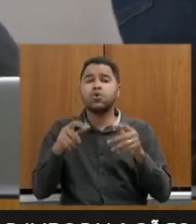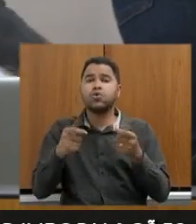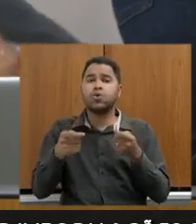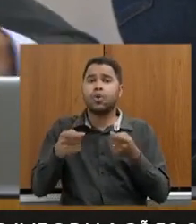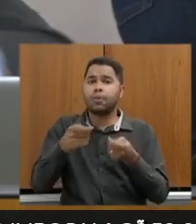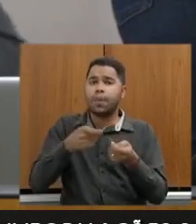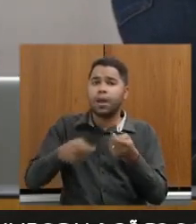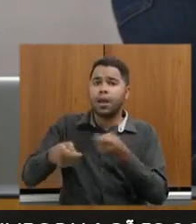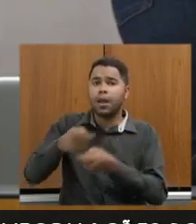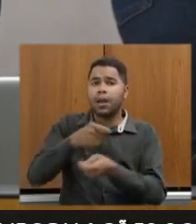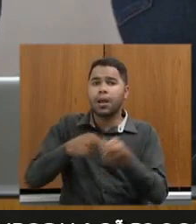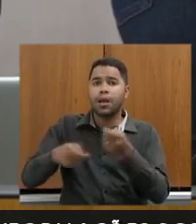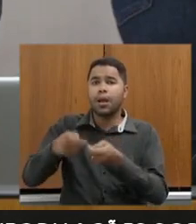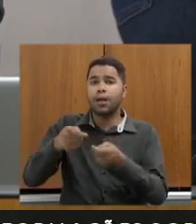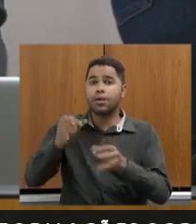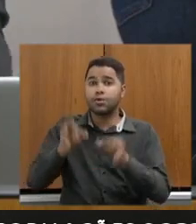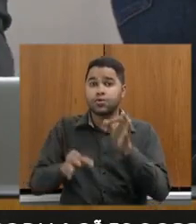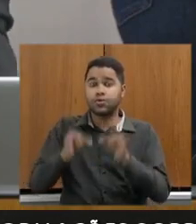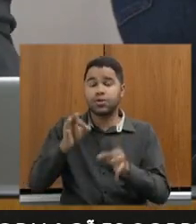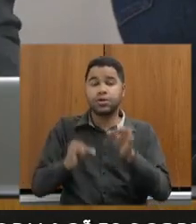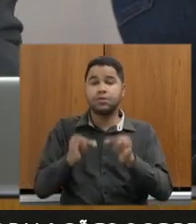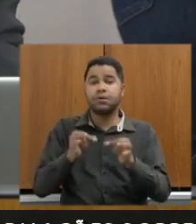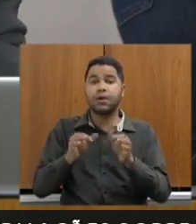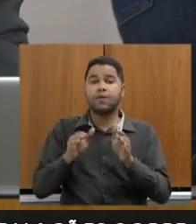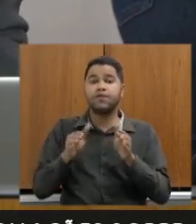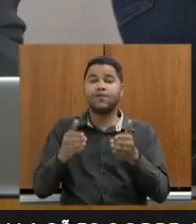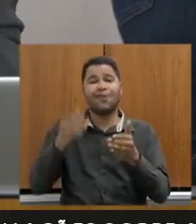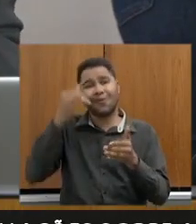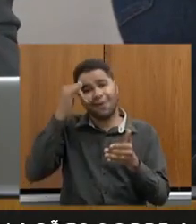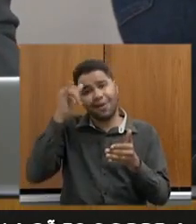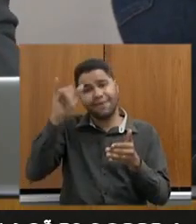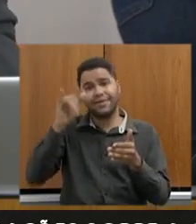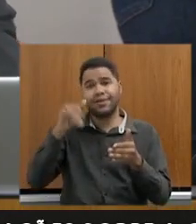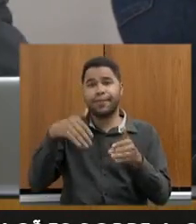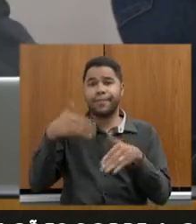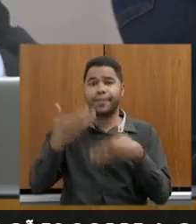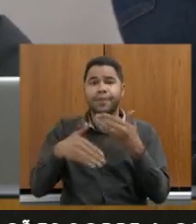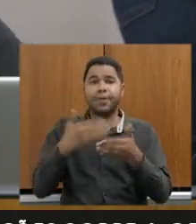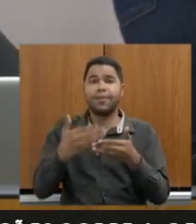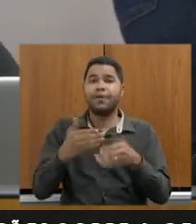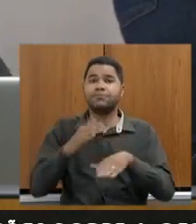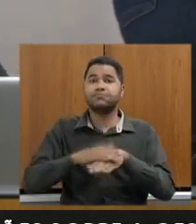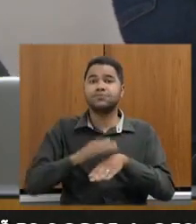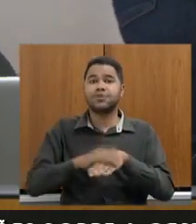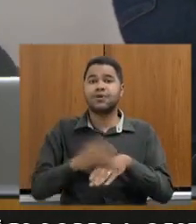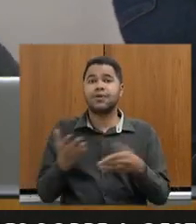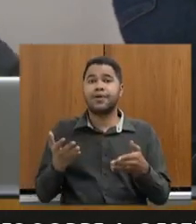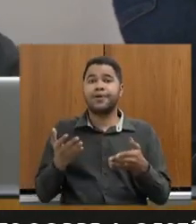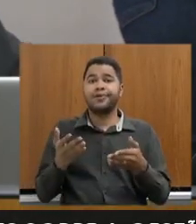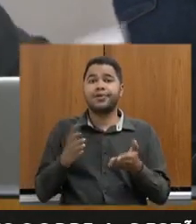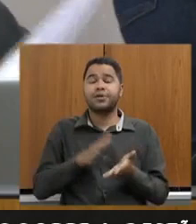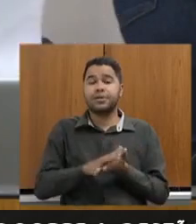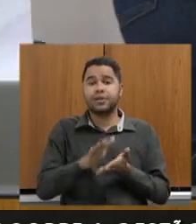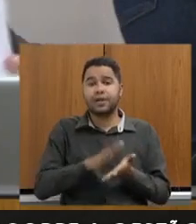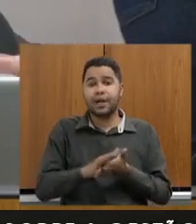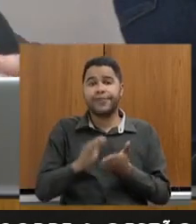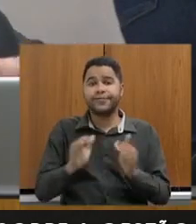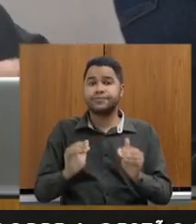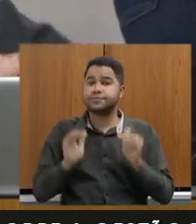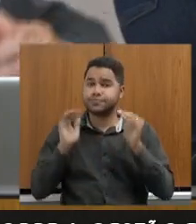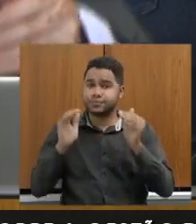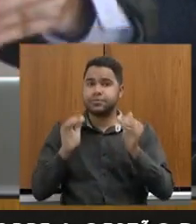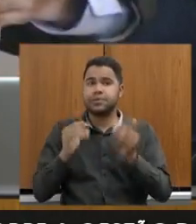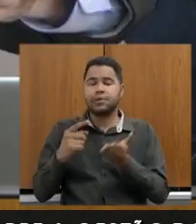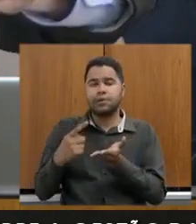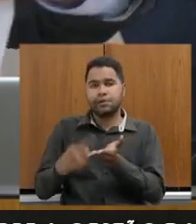contorno jurídico era na direção de evitar crescimento vegetativo de folhas e de gasto maior Então esse